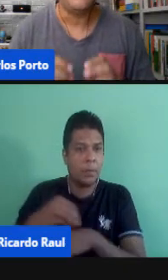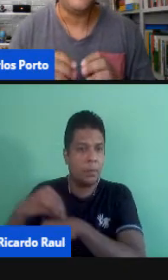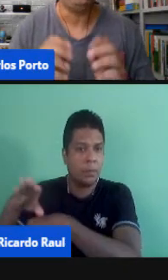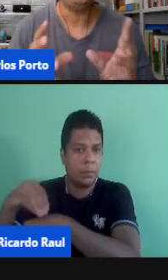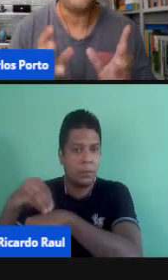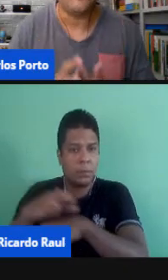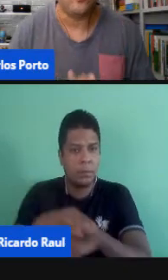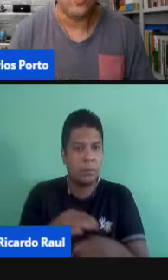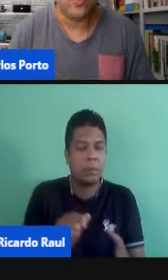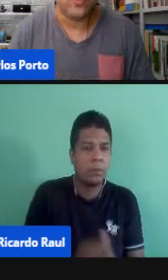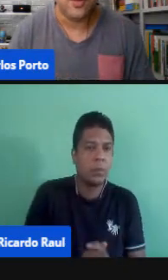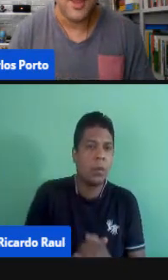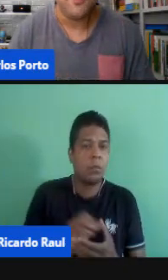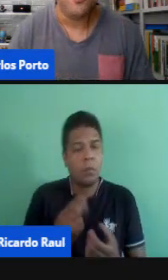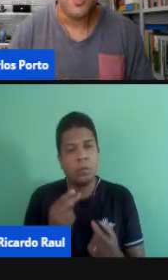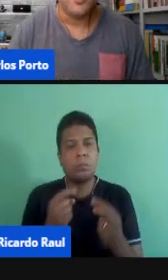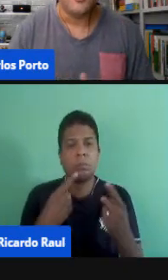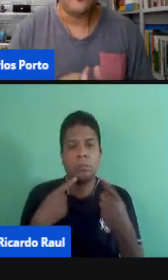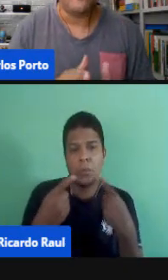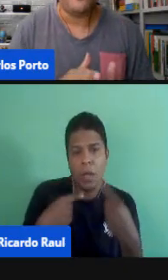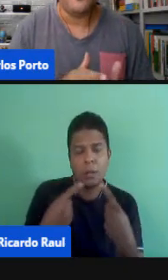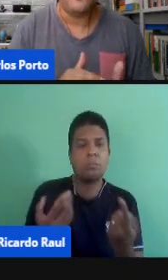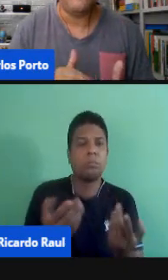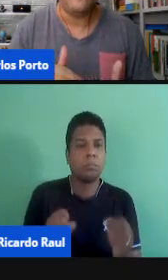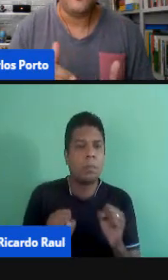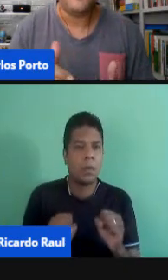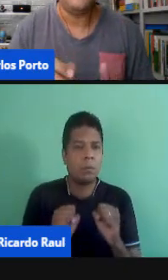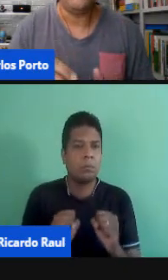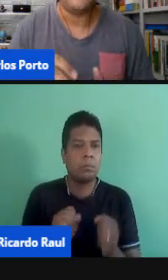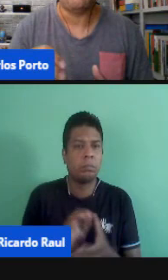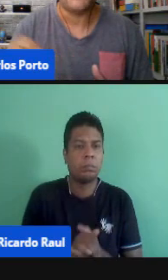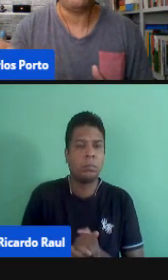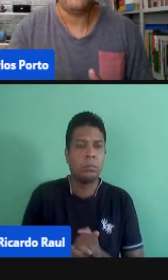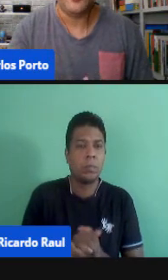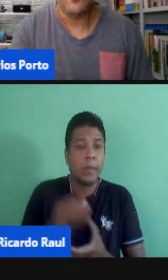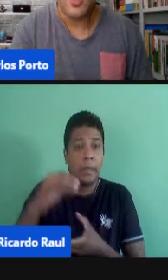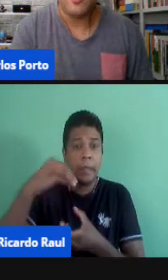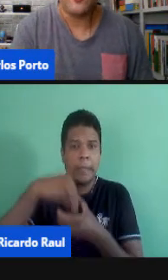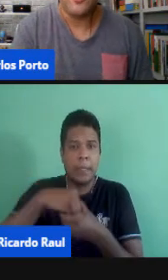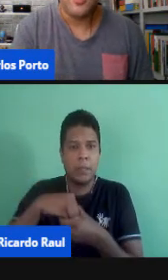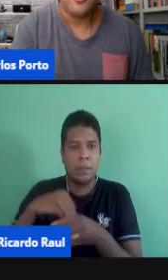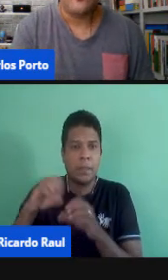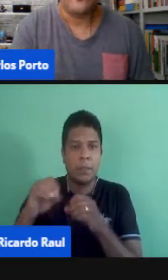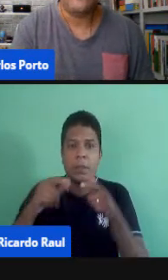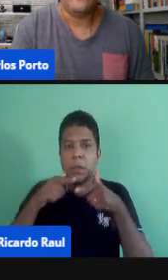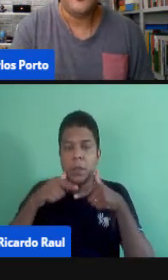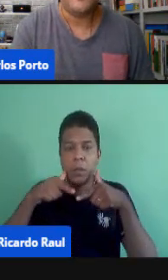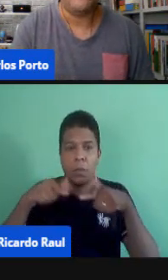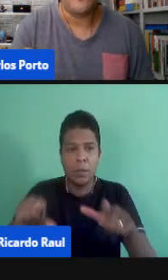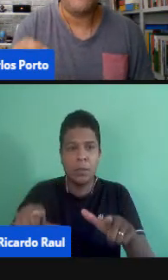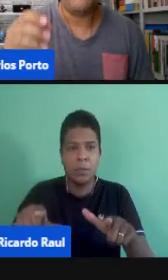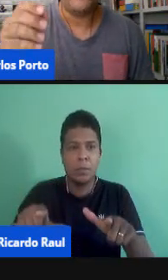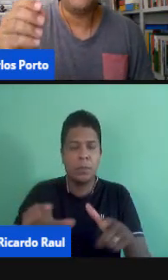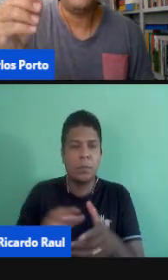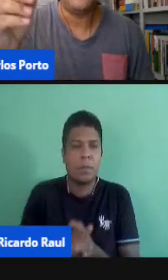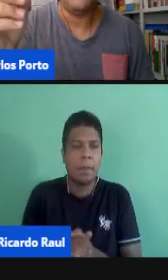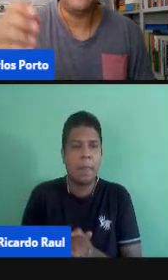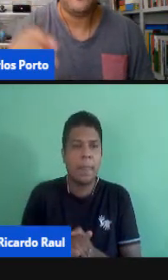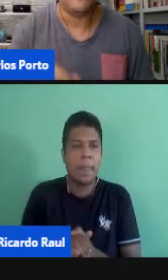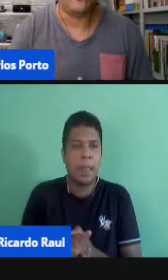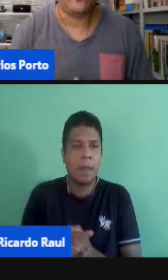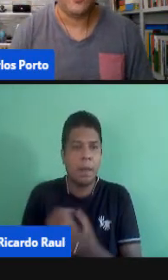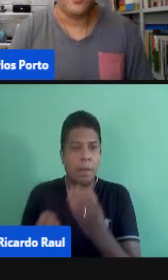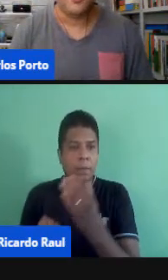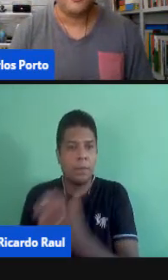vezes, em diálogos, né? Então, nós podemos dizer que dentro da prática de linguagem, nós diríamos uma produção